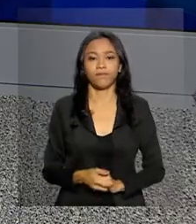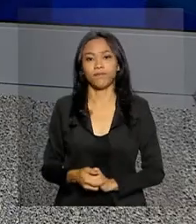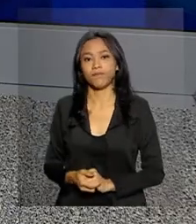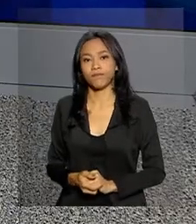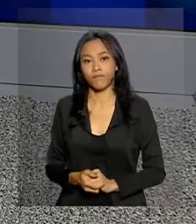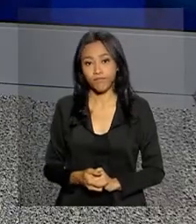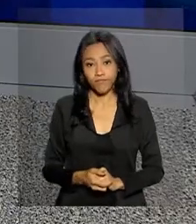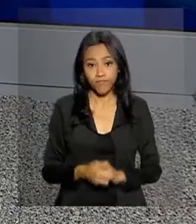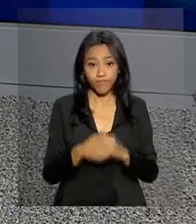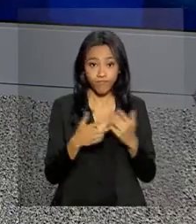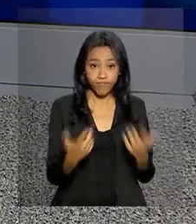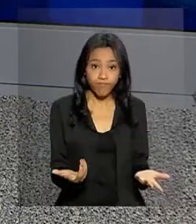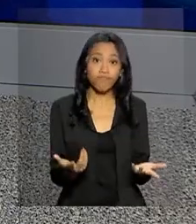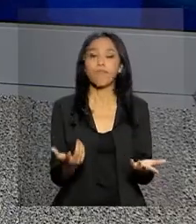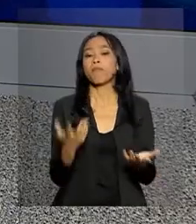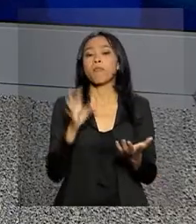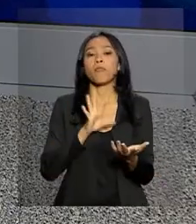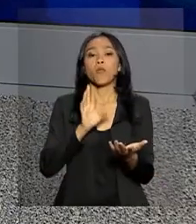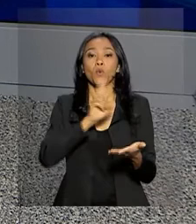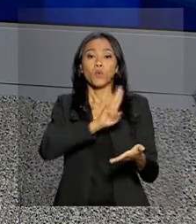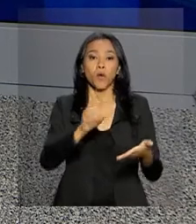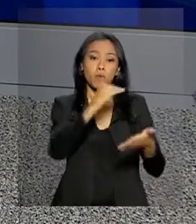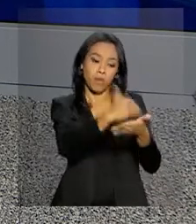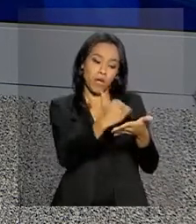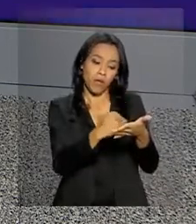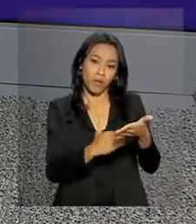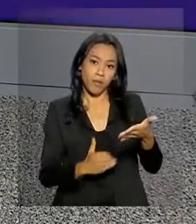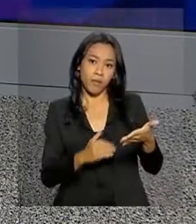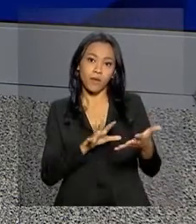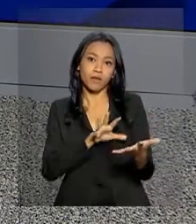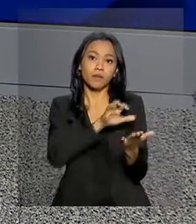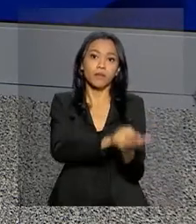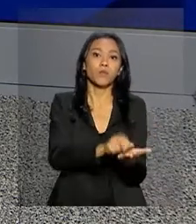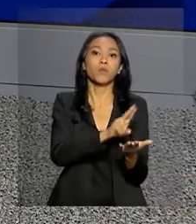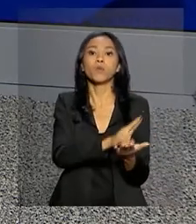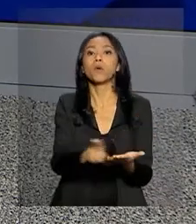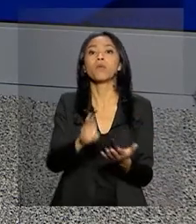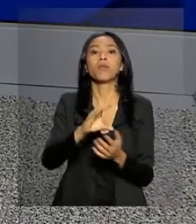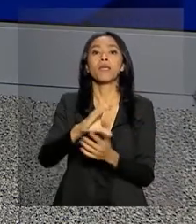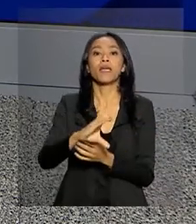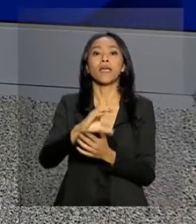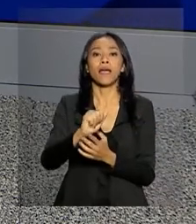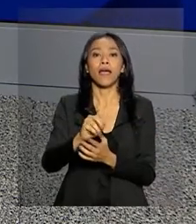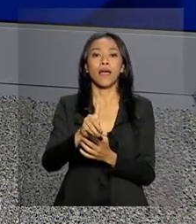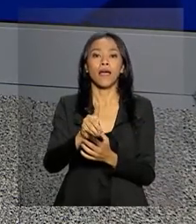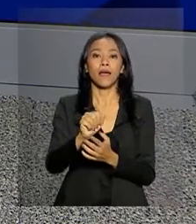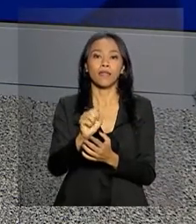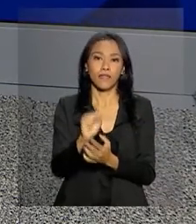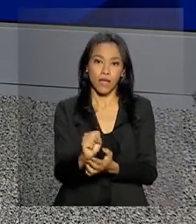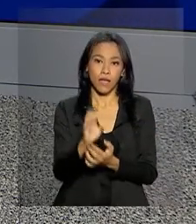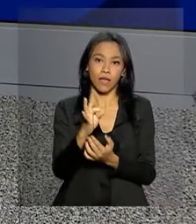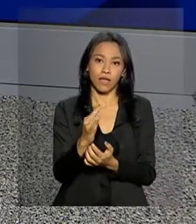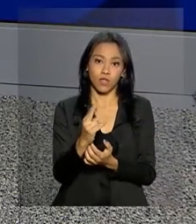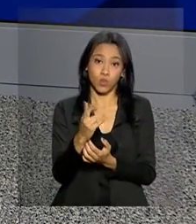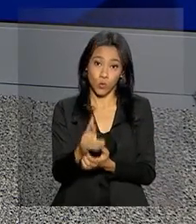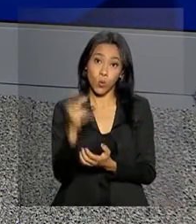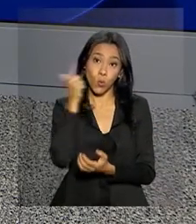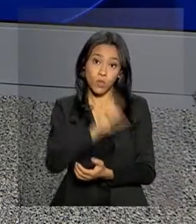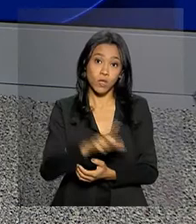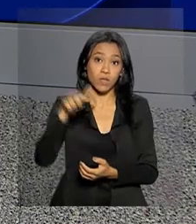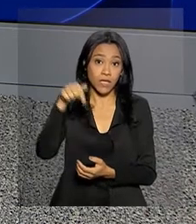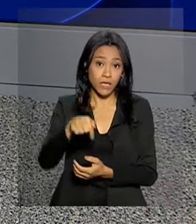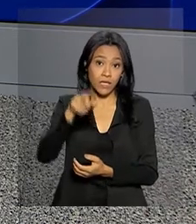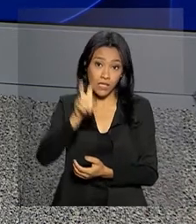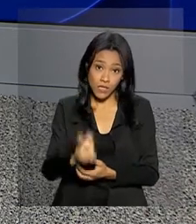o cadastro nacional de prestadores de serviços turísticos o cadastur atingiu em setembro 75 mil